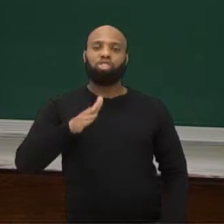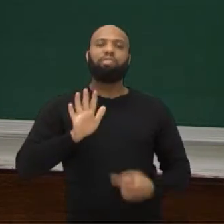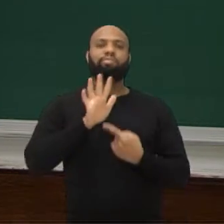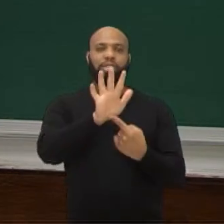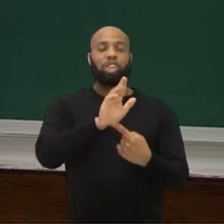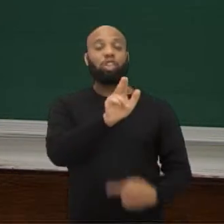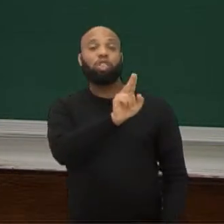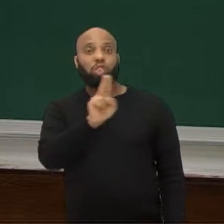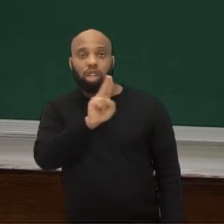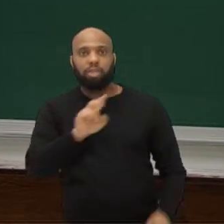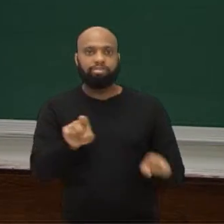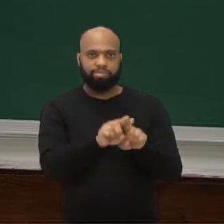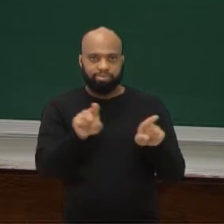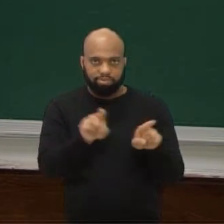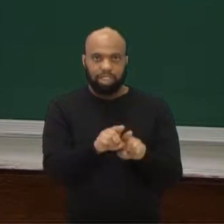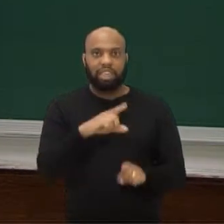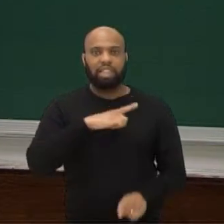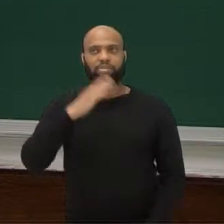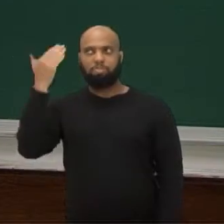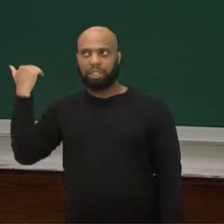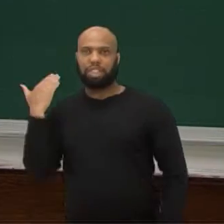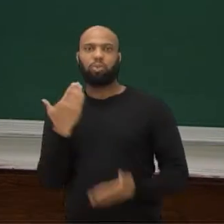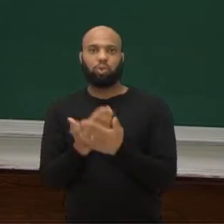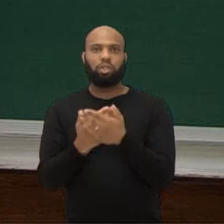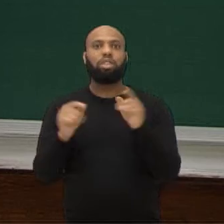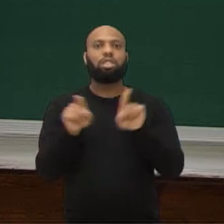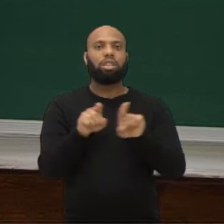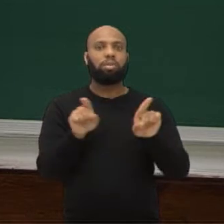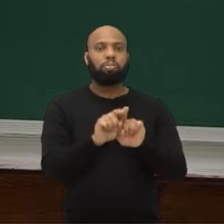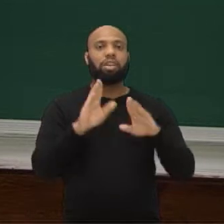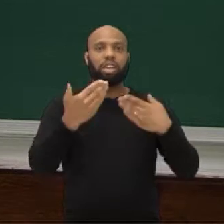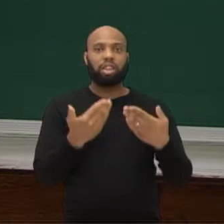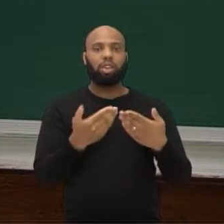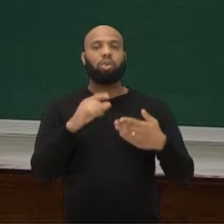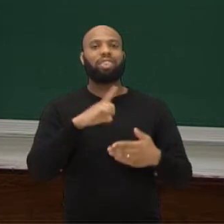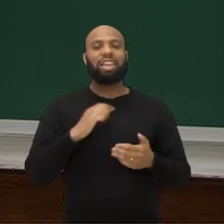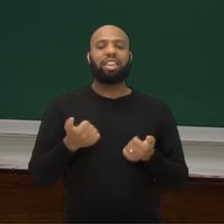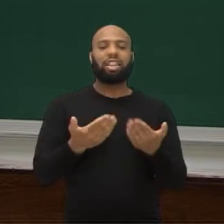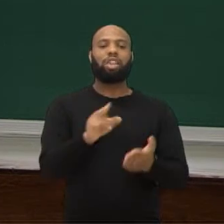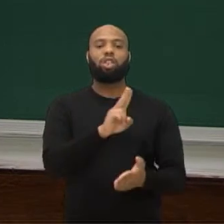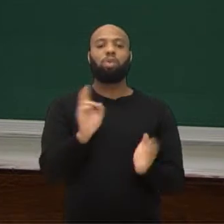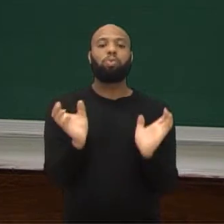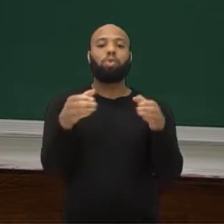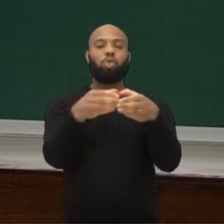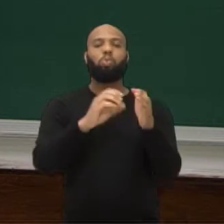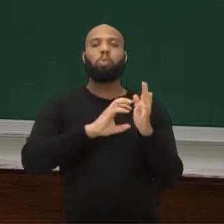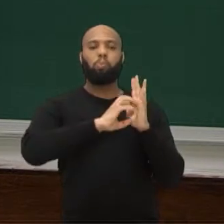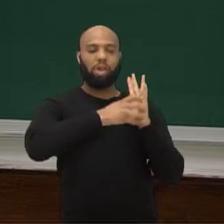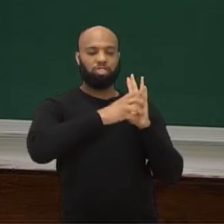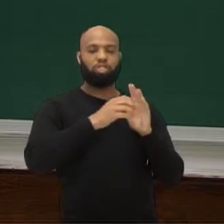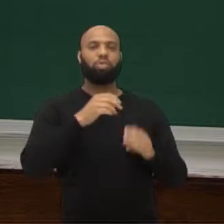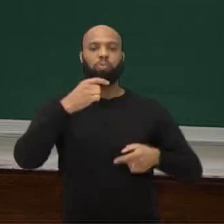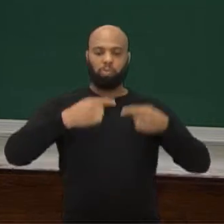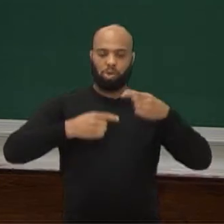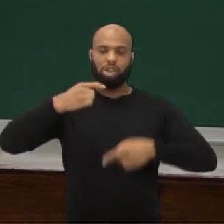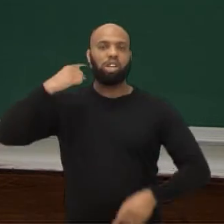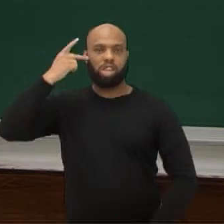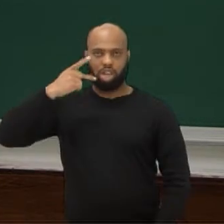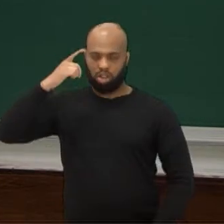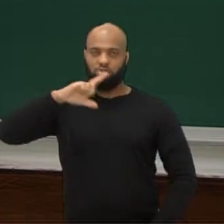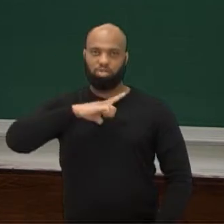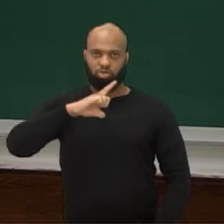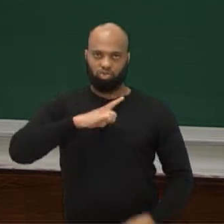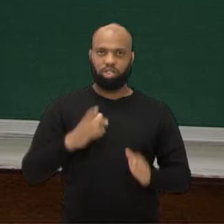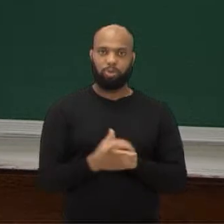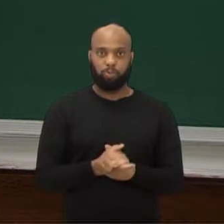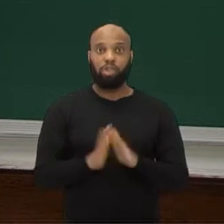nome em aulas anteriores, farroupilha era um nome dado a um grupo político. Um grupo político que